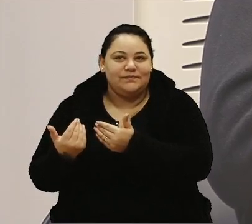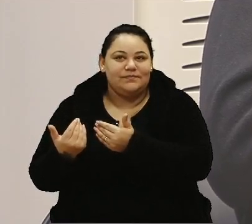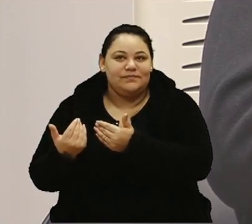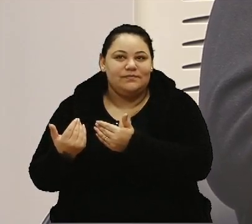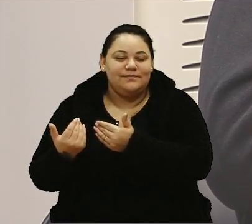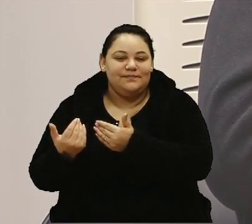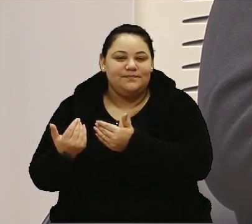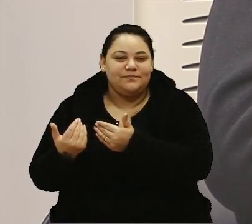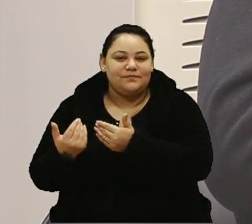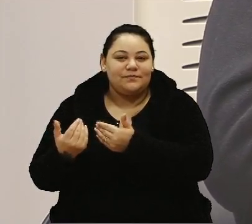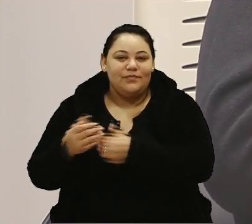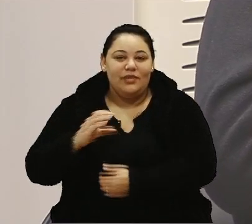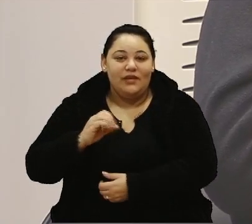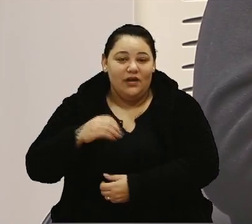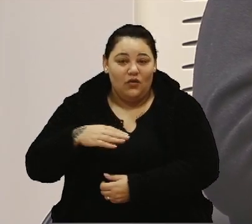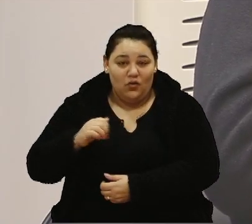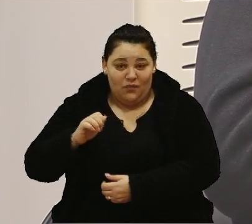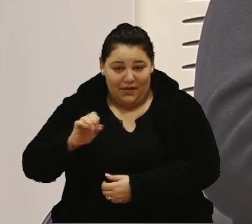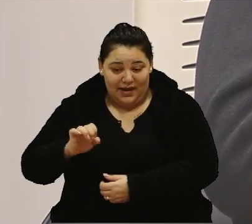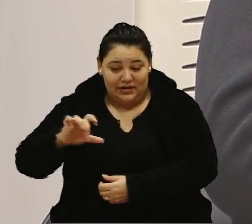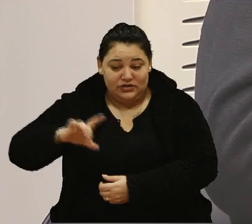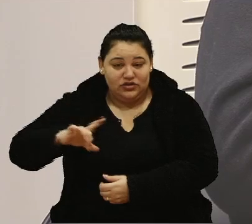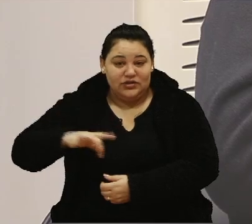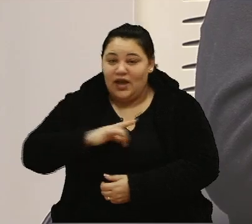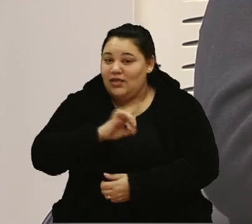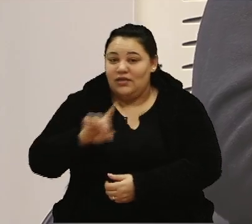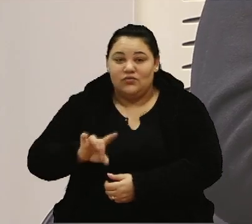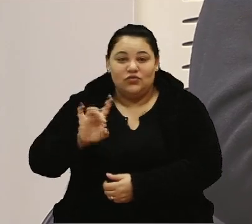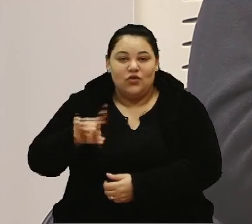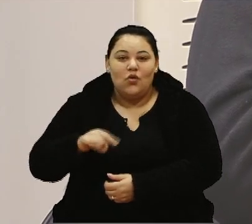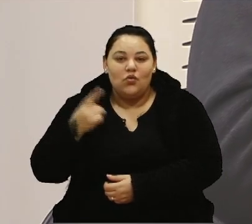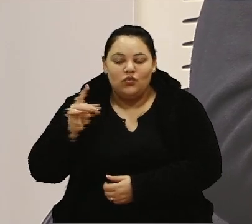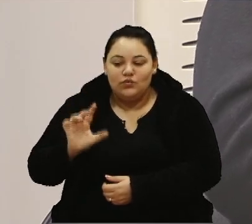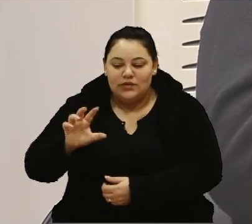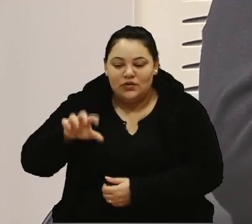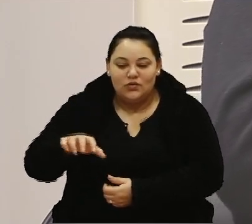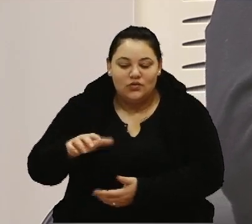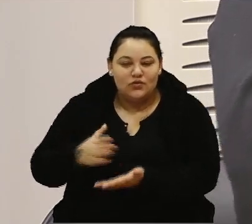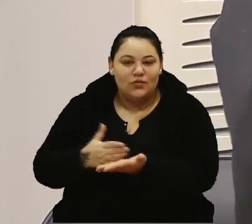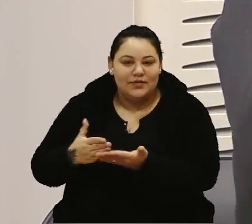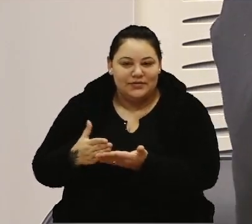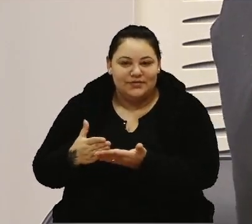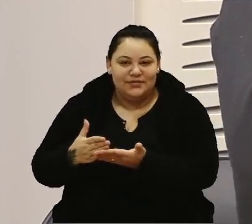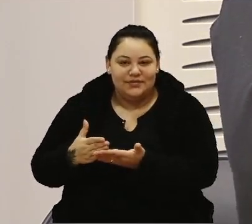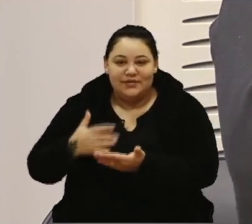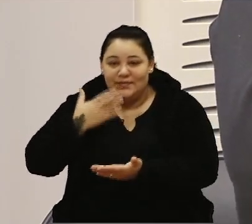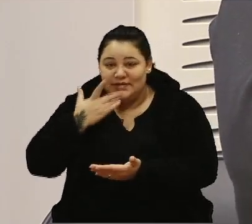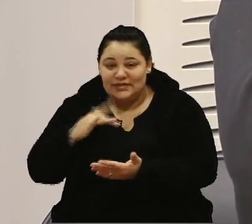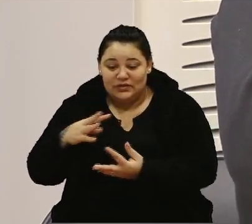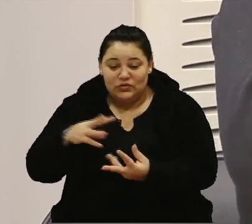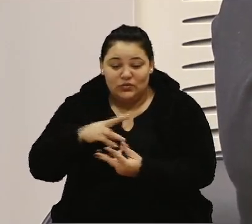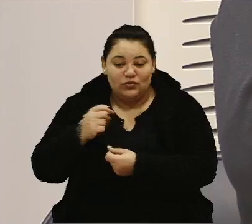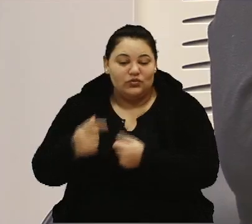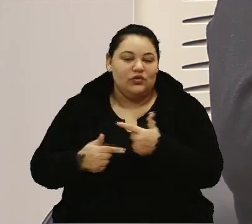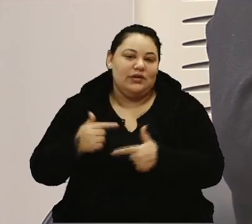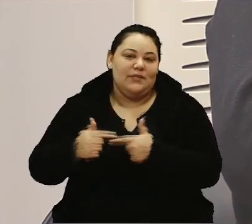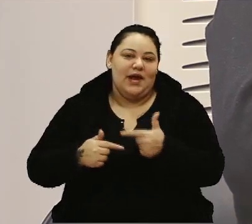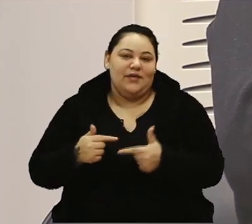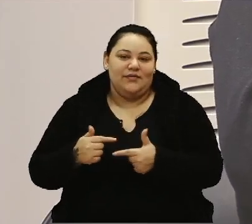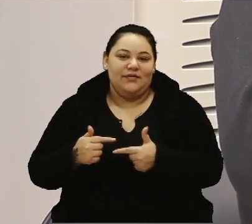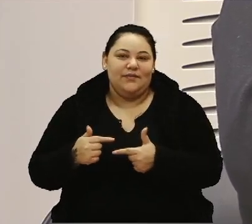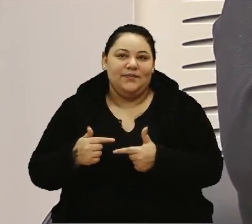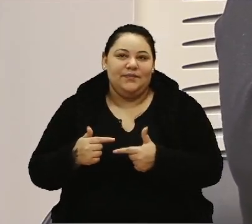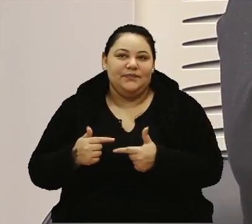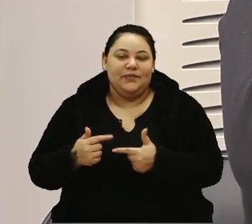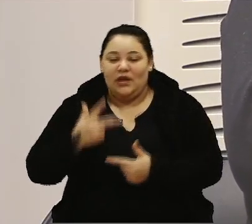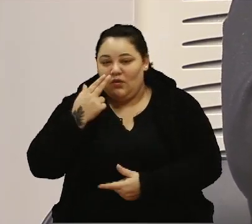E a COMAI mantinha, então, não só um setor de iniciação para as crianças no mundo do trabalho, como no